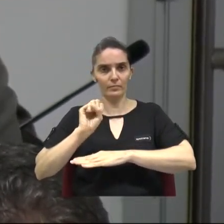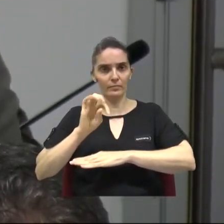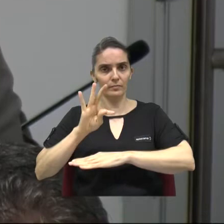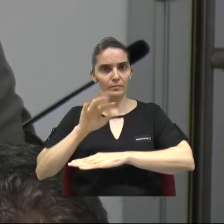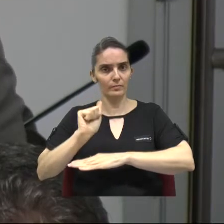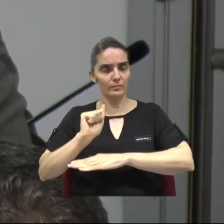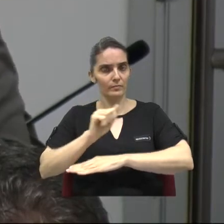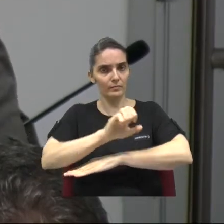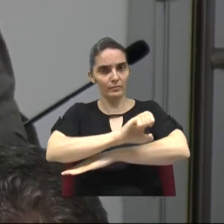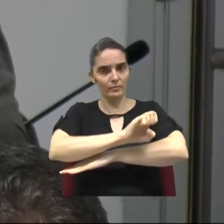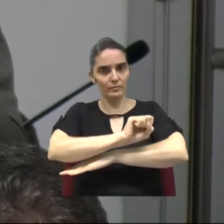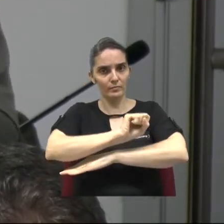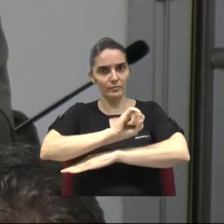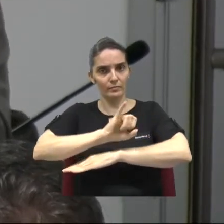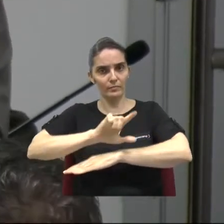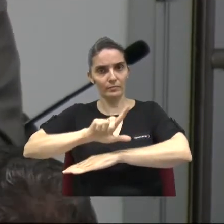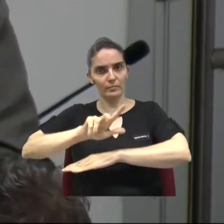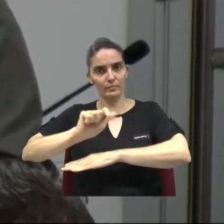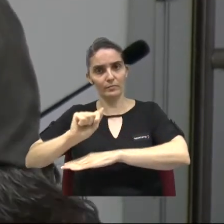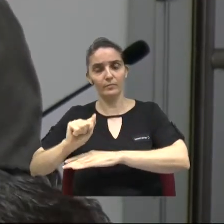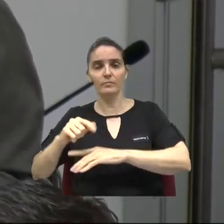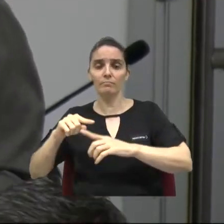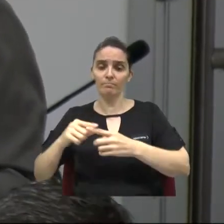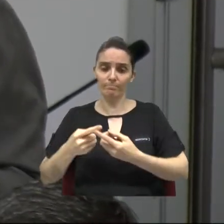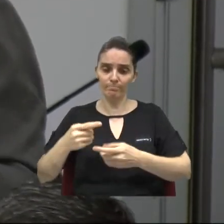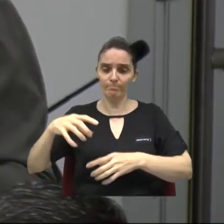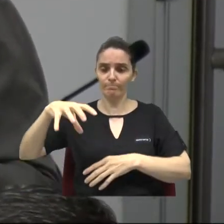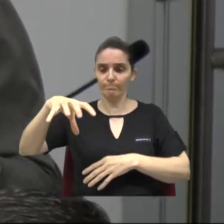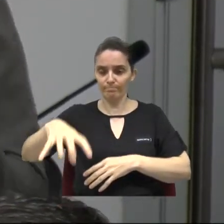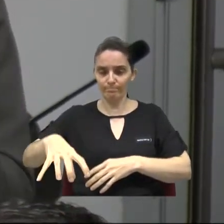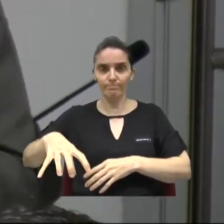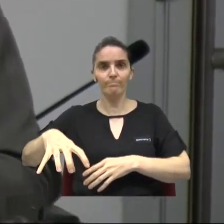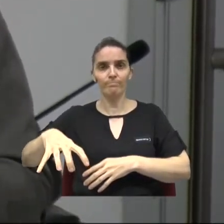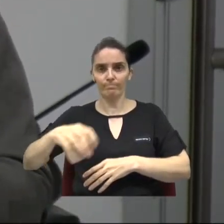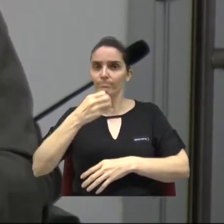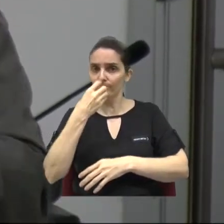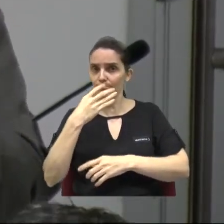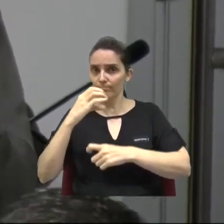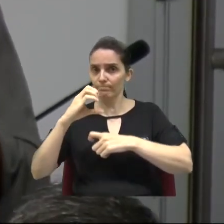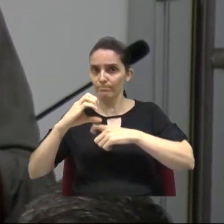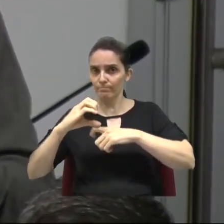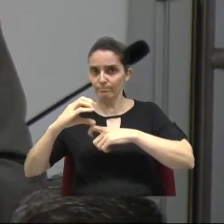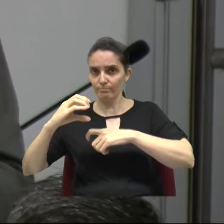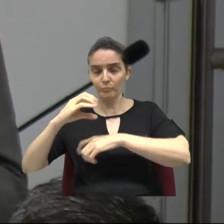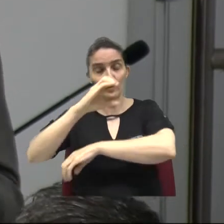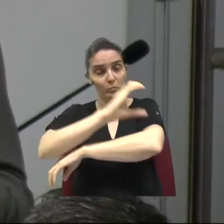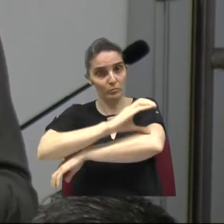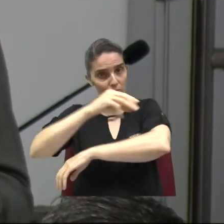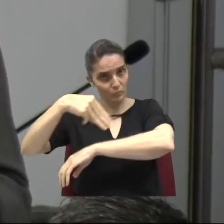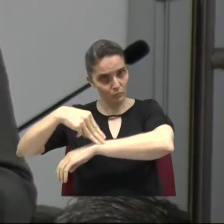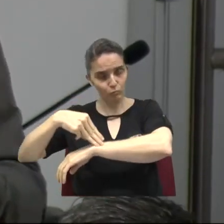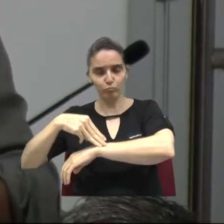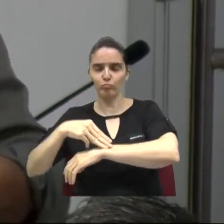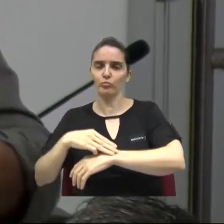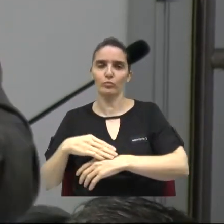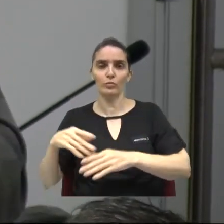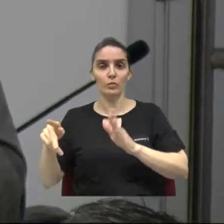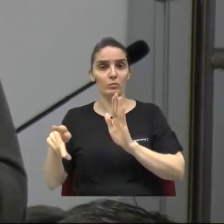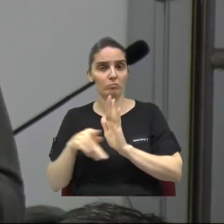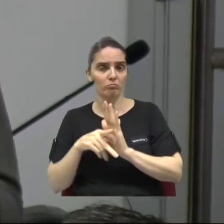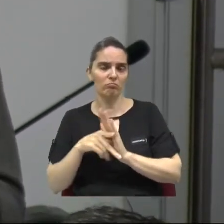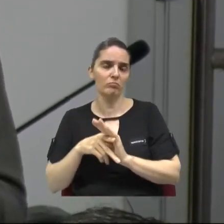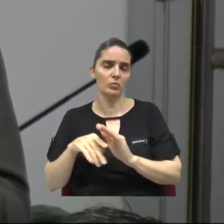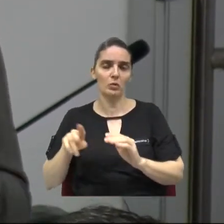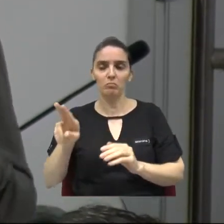minha opinião, poderia ser muito bem usado pelo Ceprosom. Ali fazer alguma coisa ali com idosos, alguma coisa naquela área ali, pelos